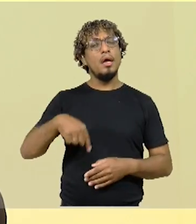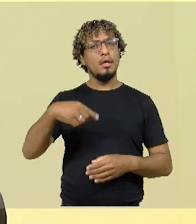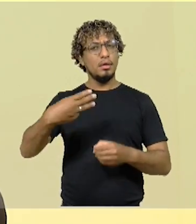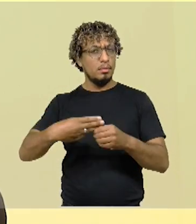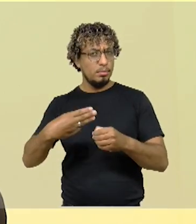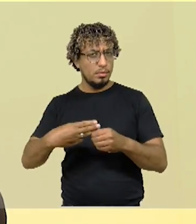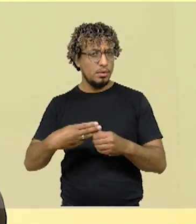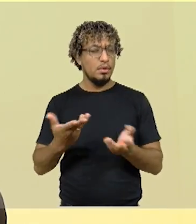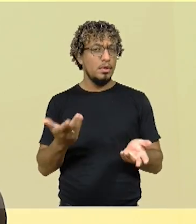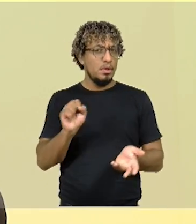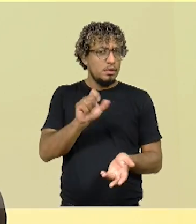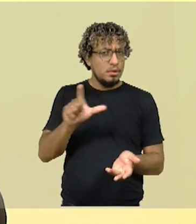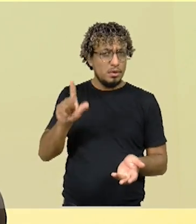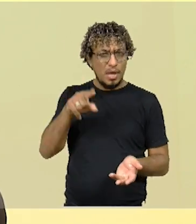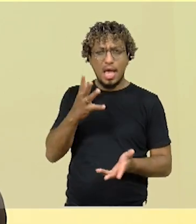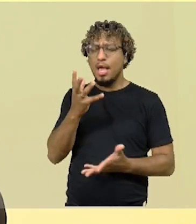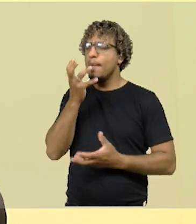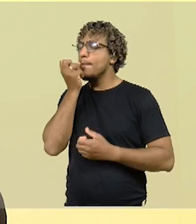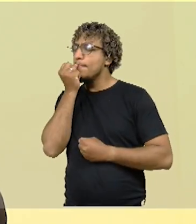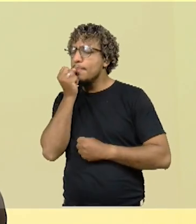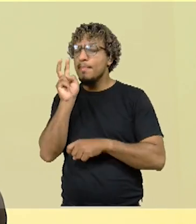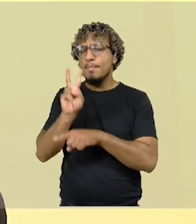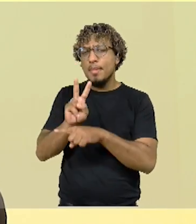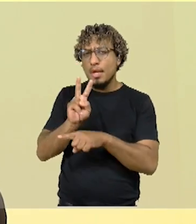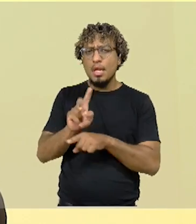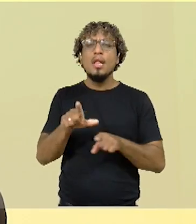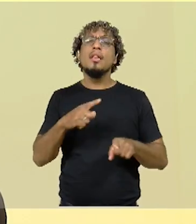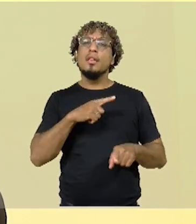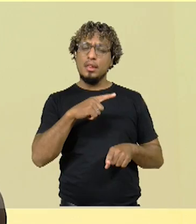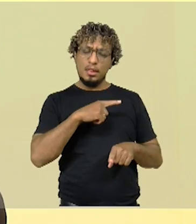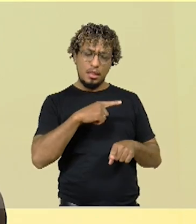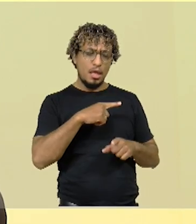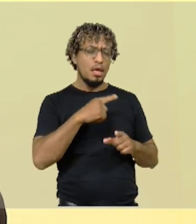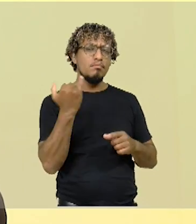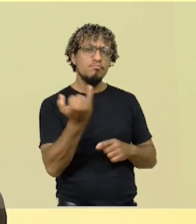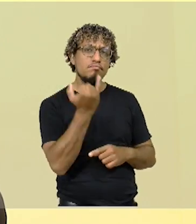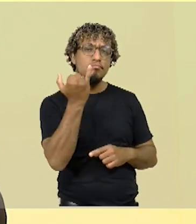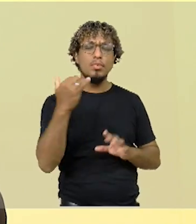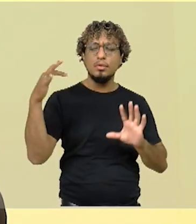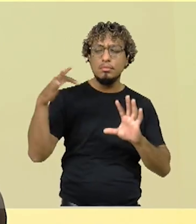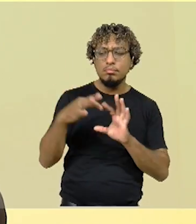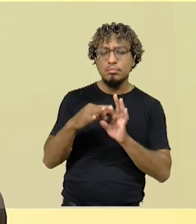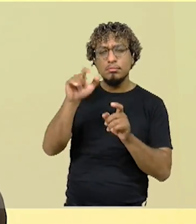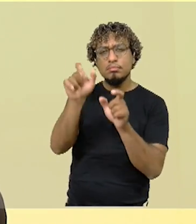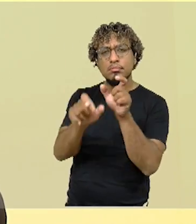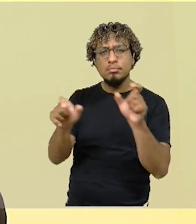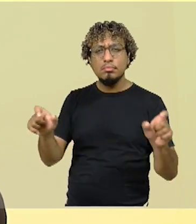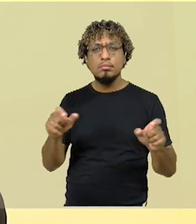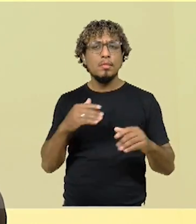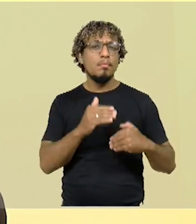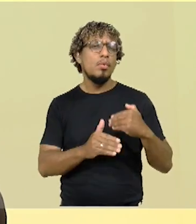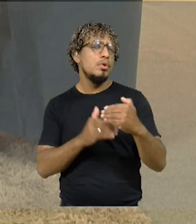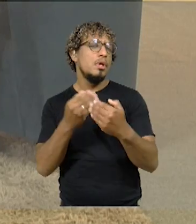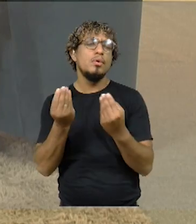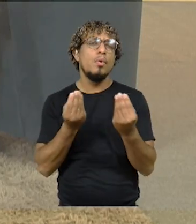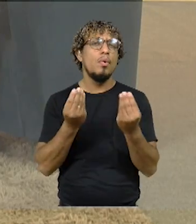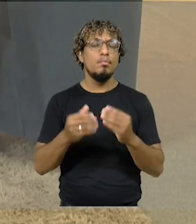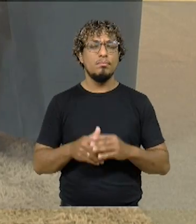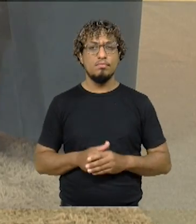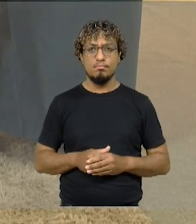Nacional de Águas, que na próxima década São Luís não vai ter mais água subterrânea, porque está tudo impermeabilizado, nós levamos essa